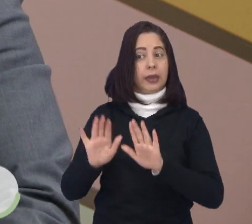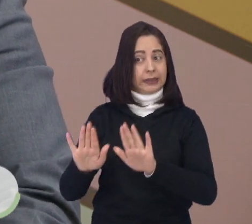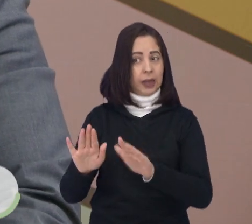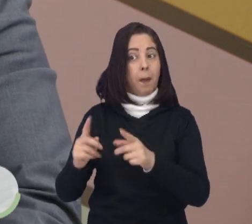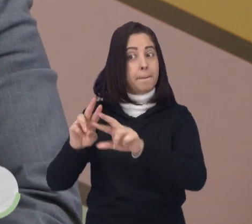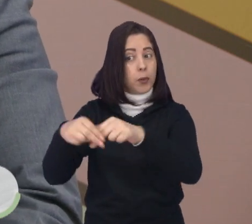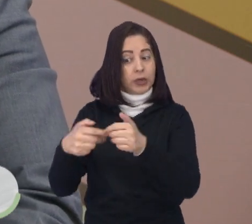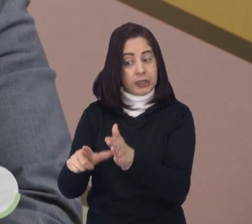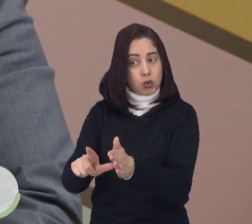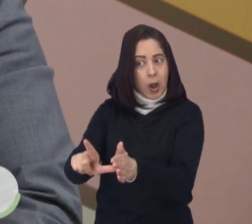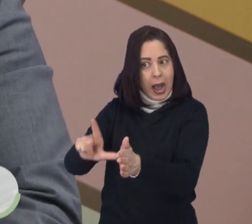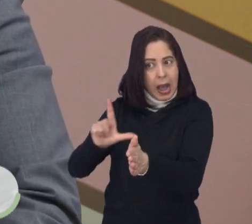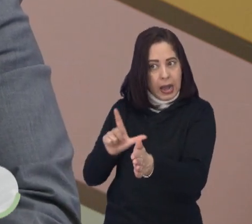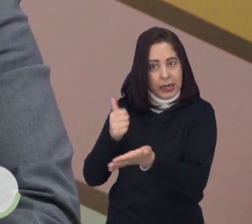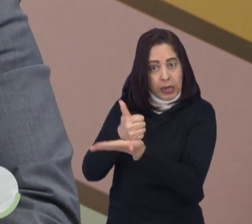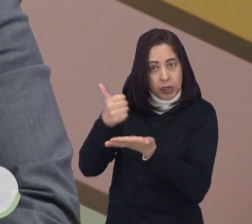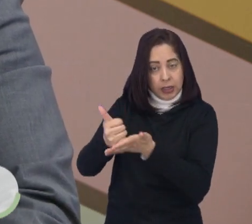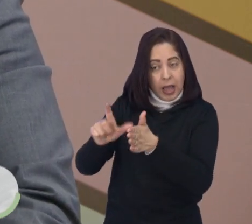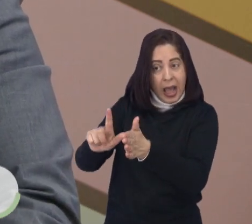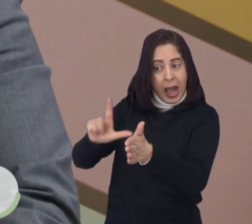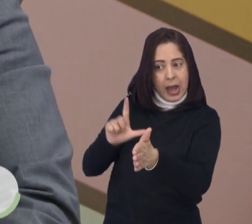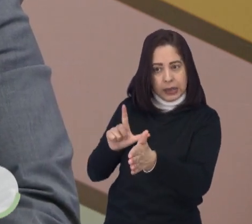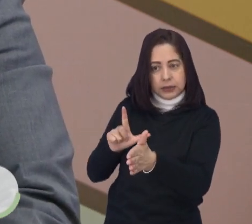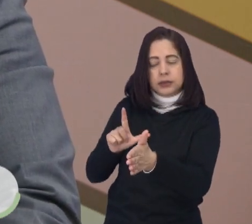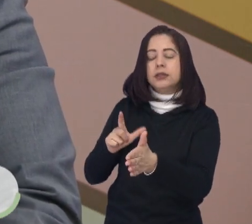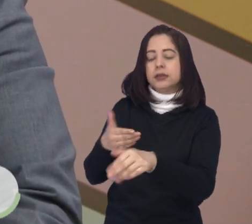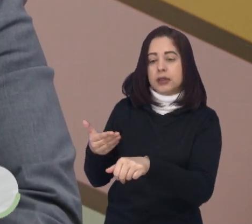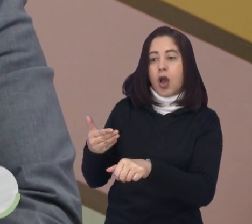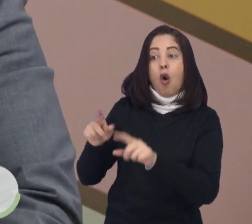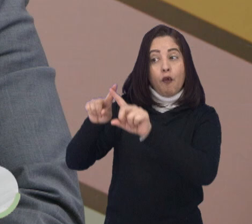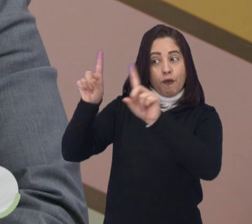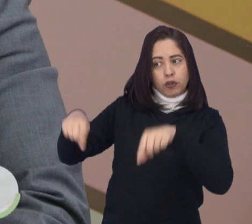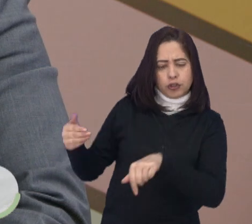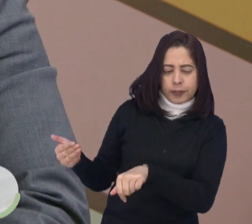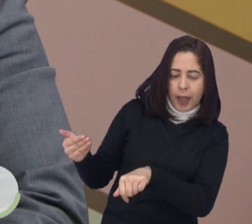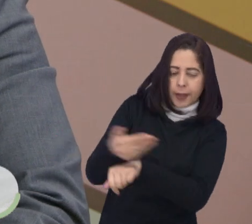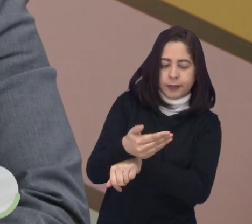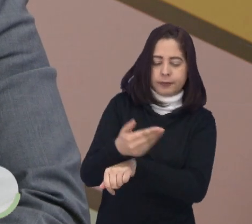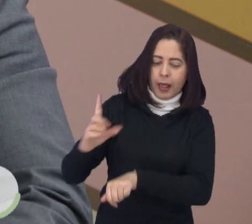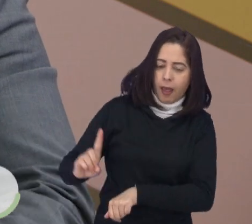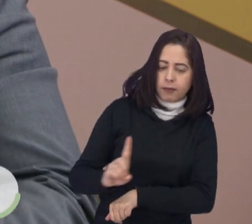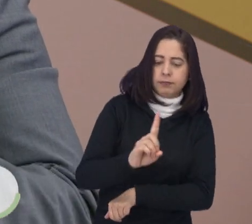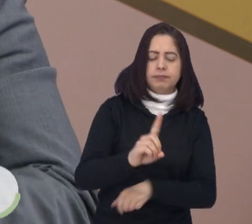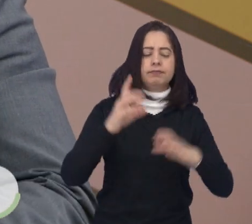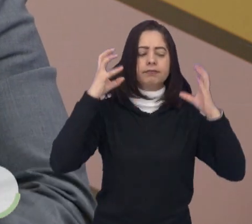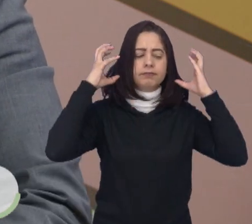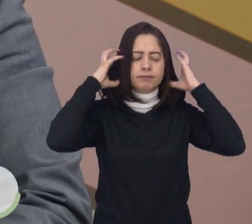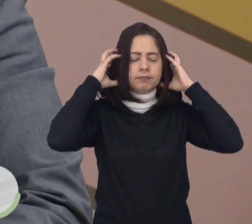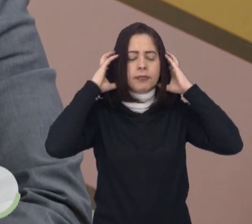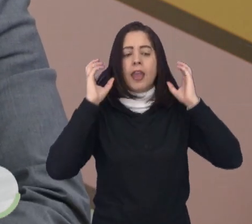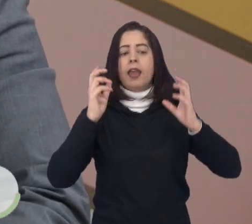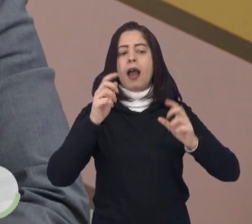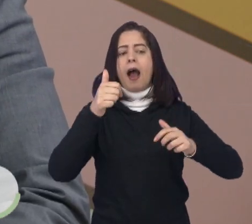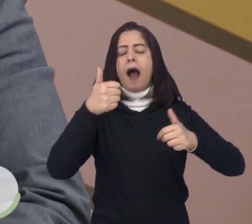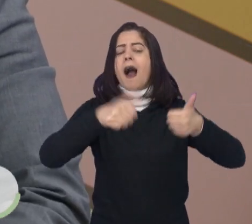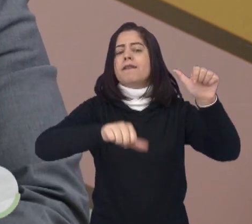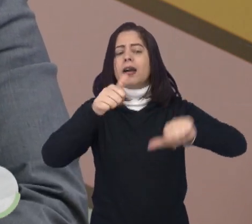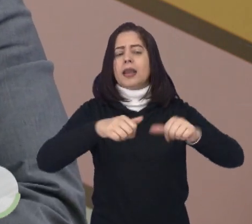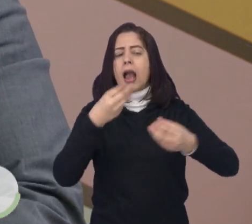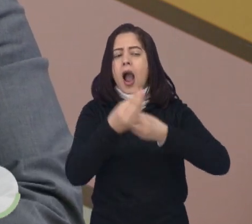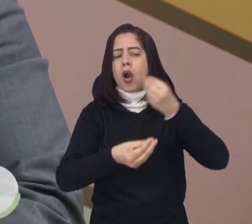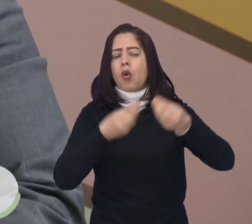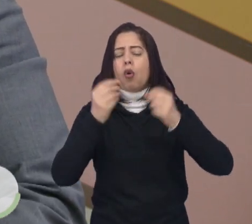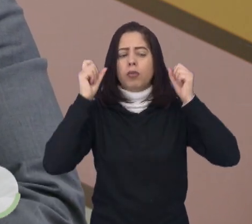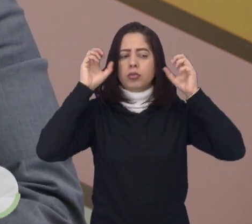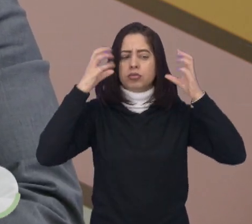admissional, onde é realizado essa audiometria, né, para verificar como é que é a condição de audição desse colaborador.